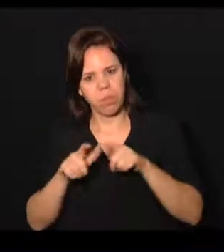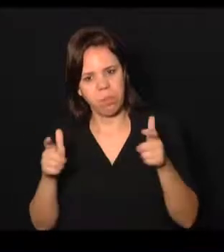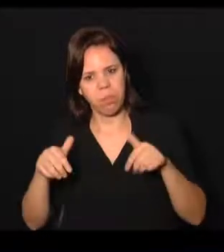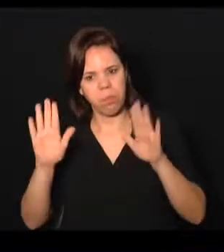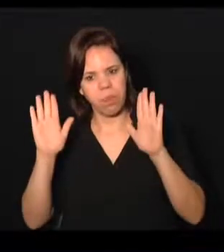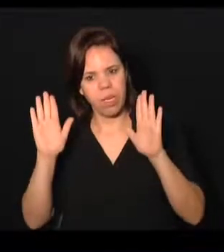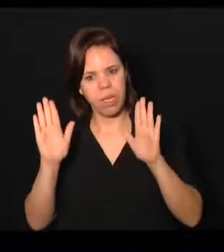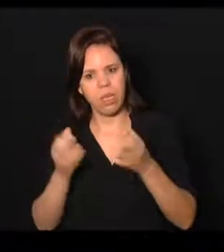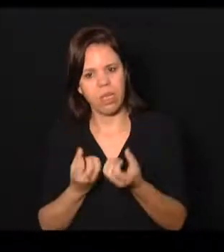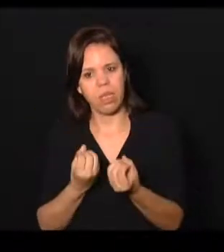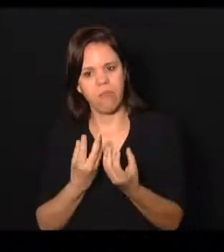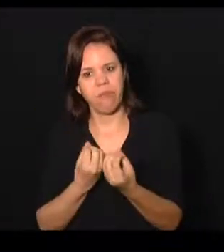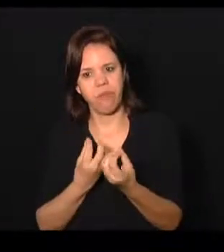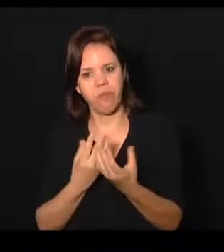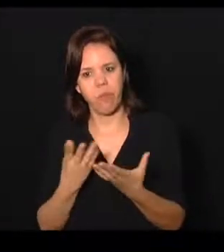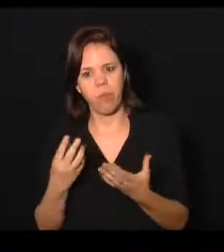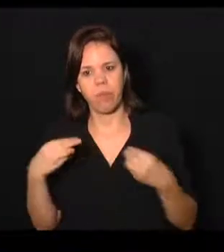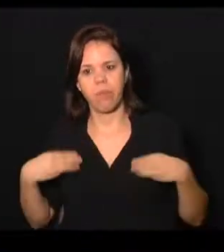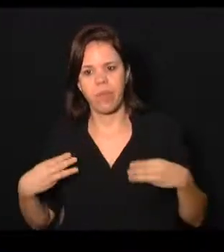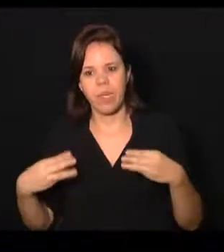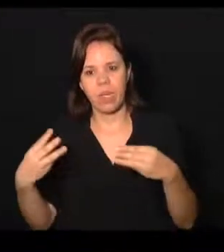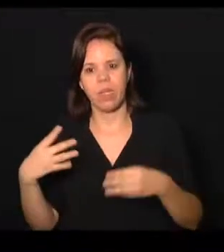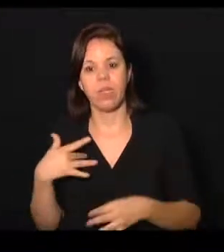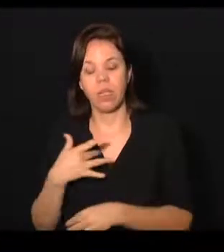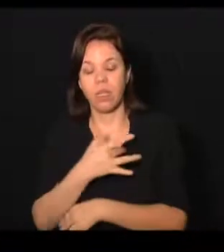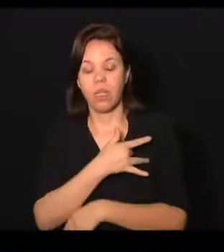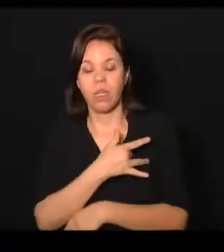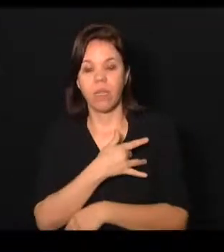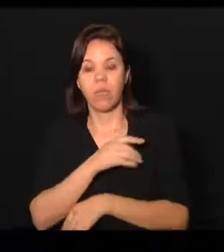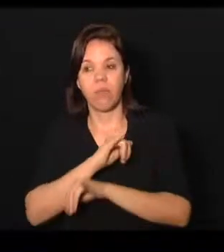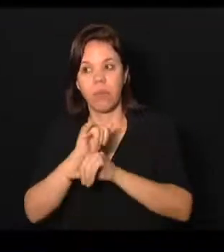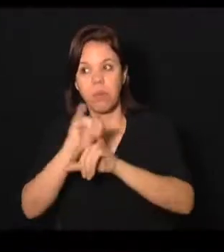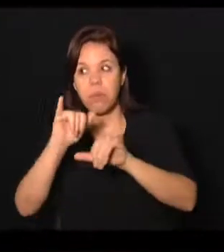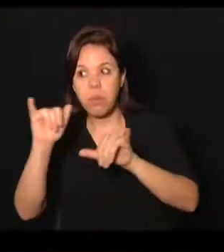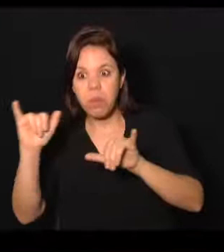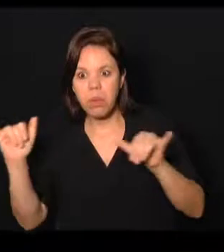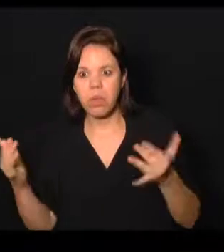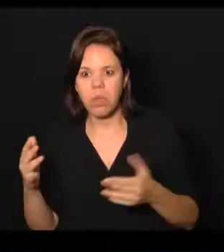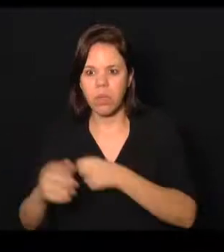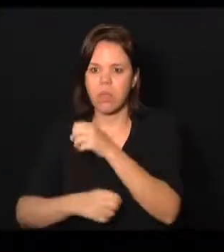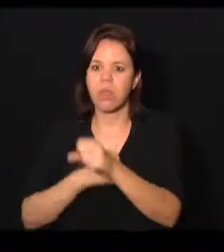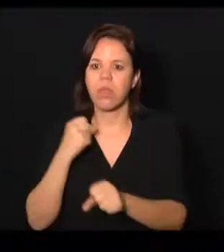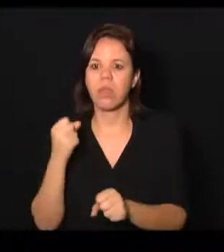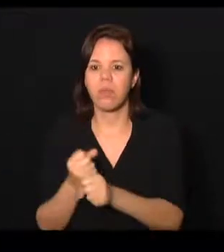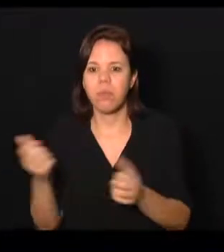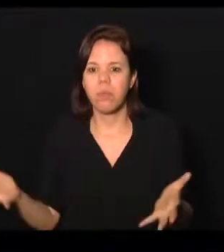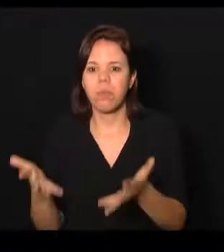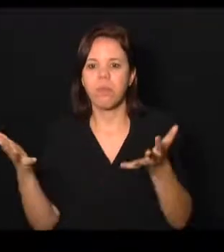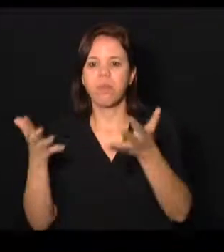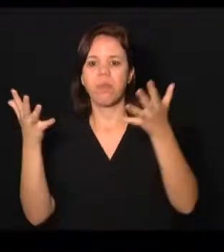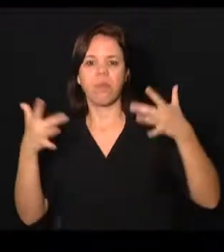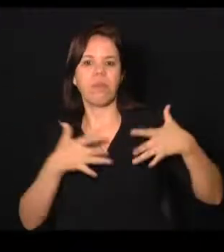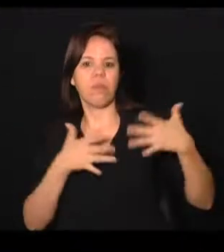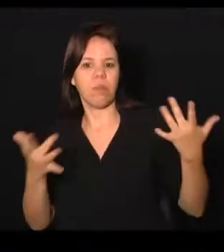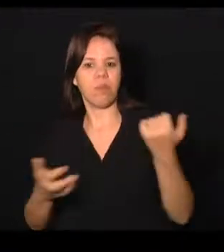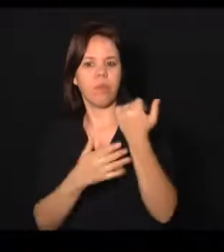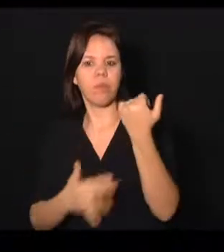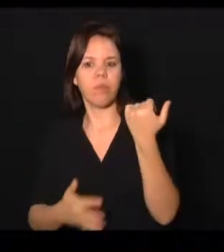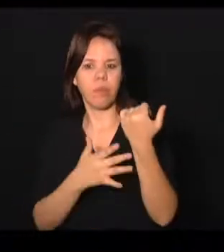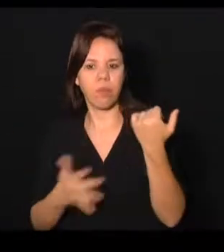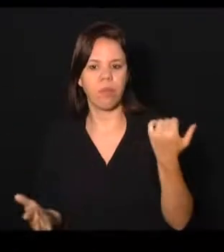informações, que o Ministério da Saúde, realizando campanhas anuais para incentivar a doação de sangue,